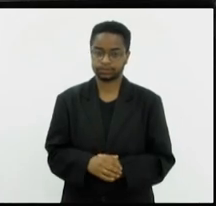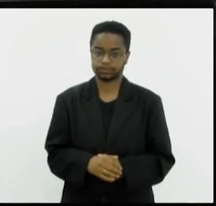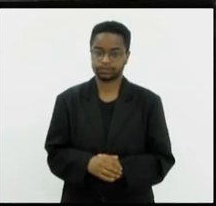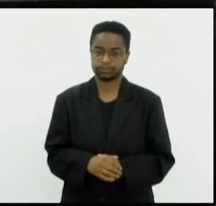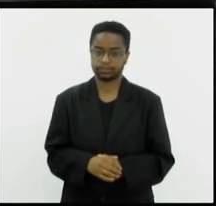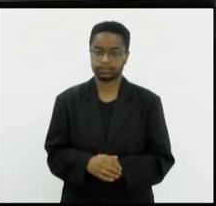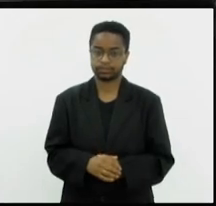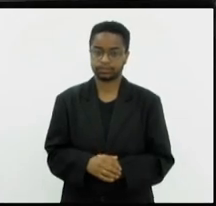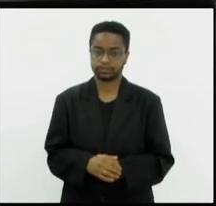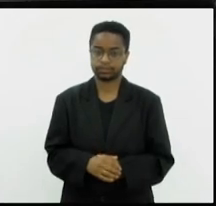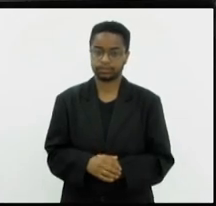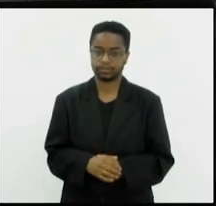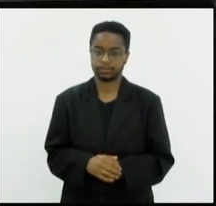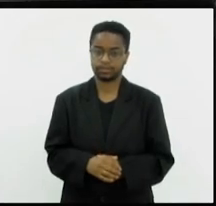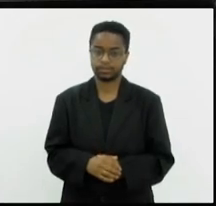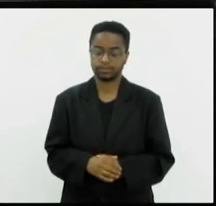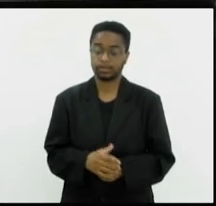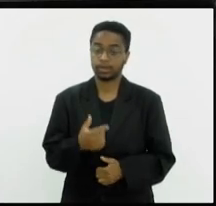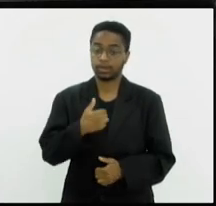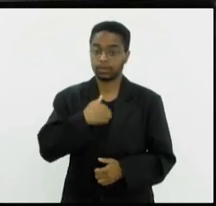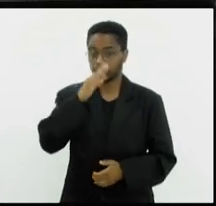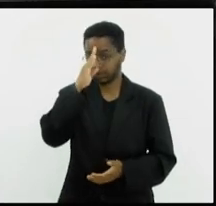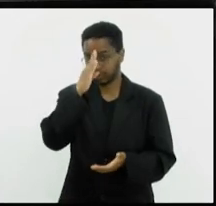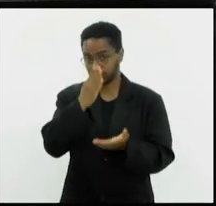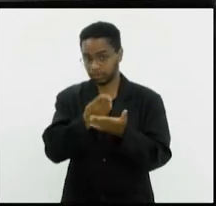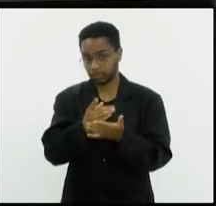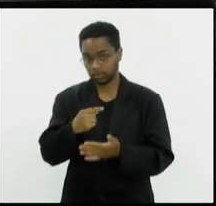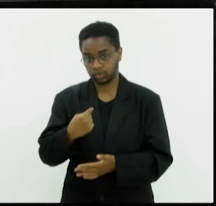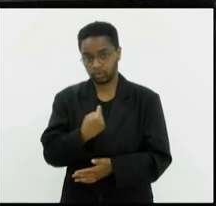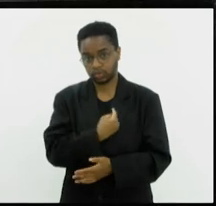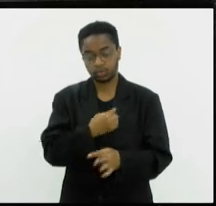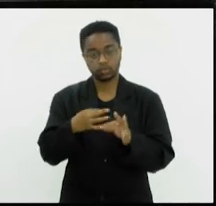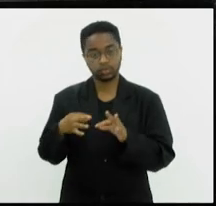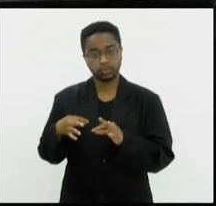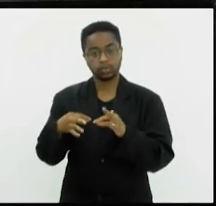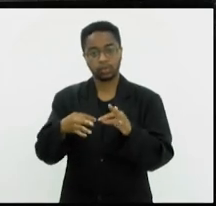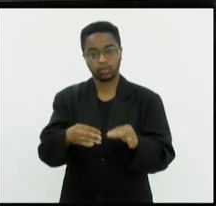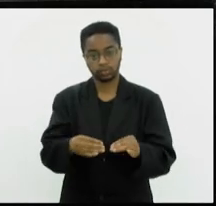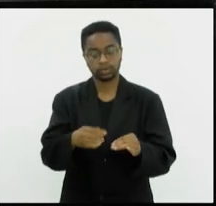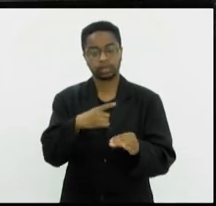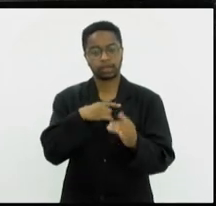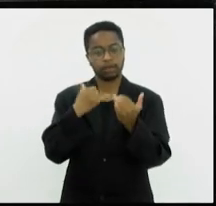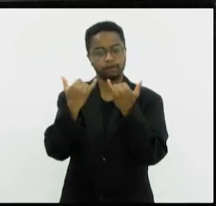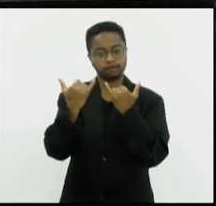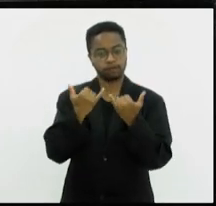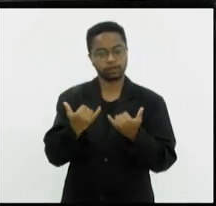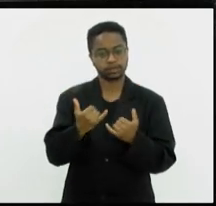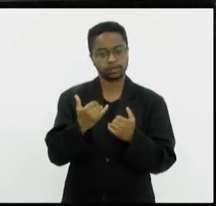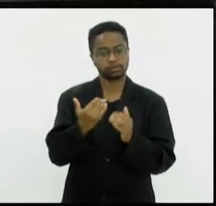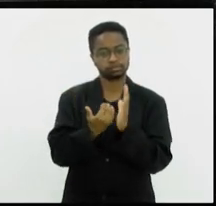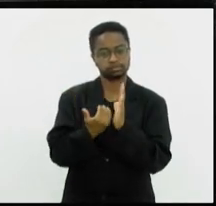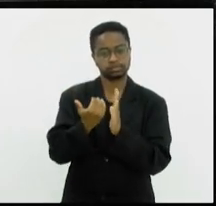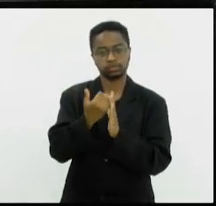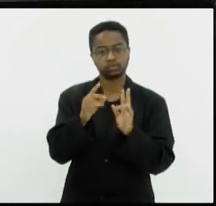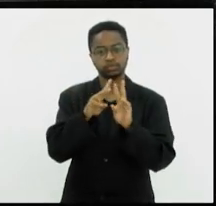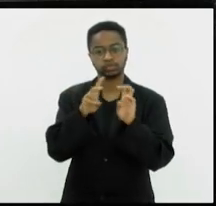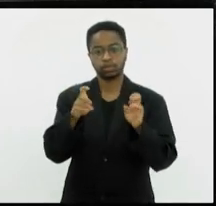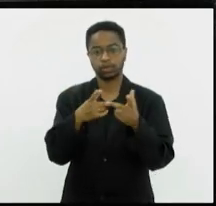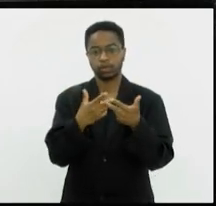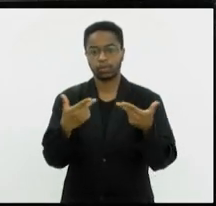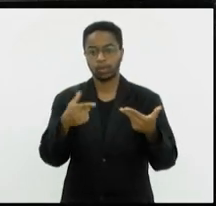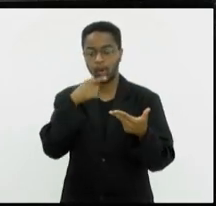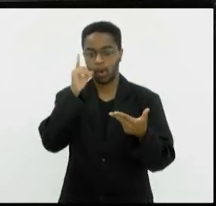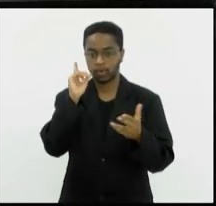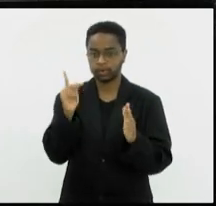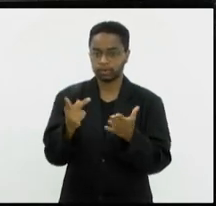o eu acho que nós todos estamos mais do que informados sobre o que aconteceu ontem